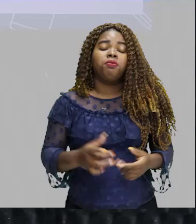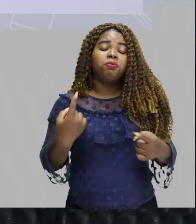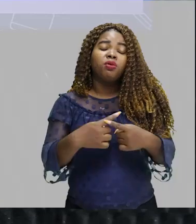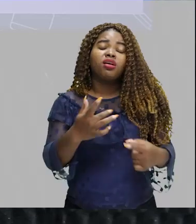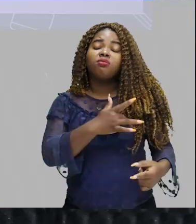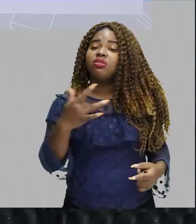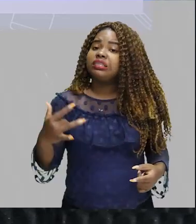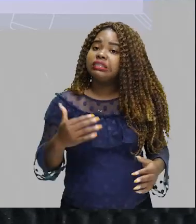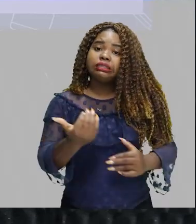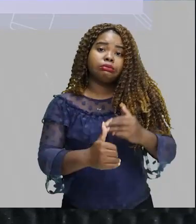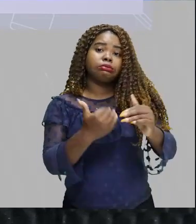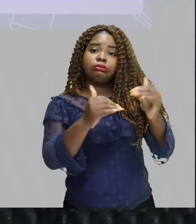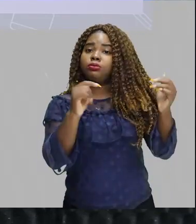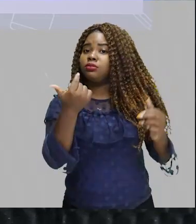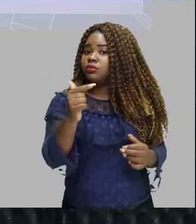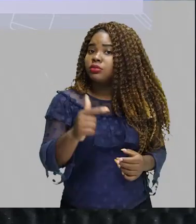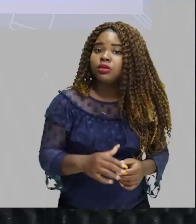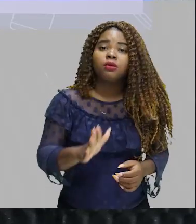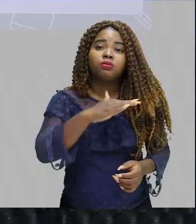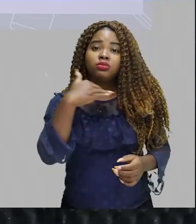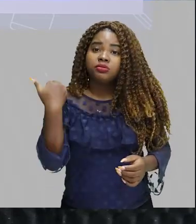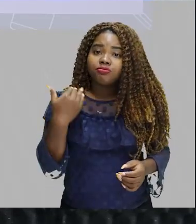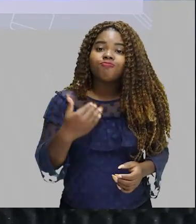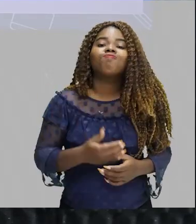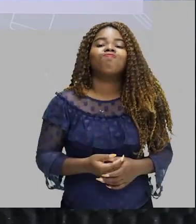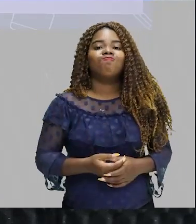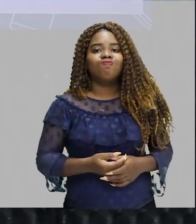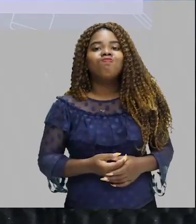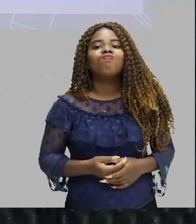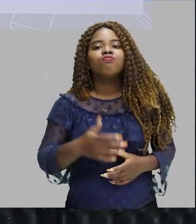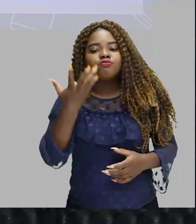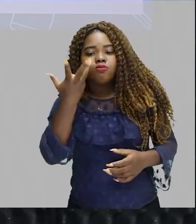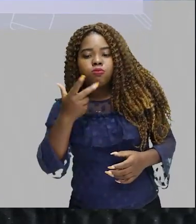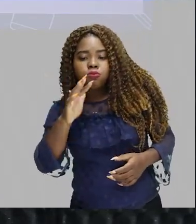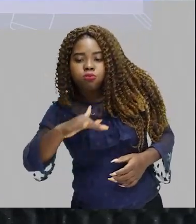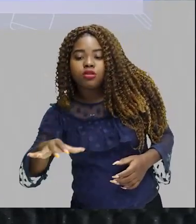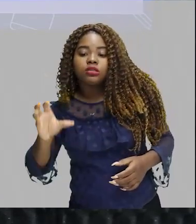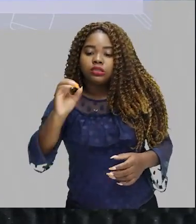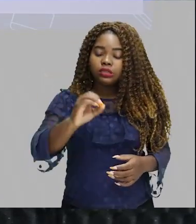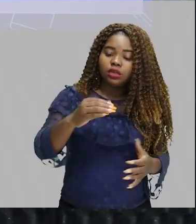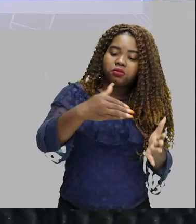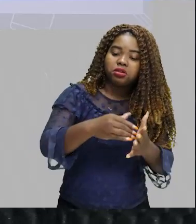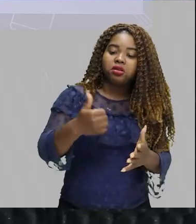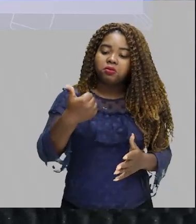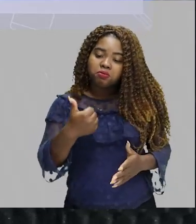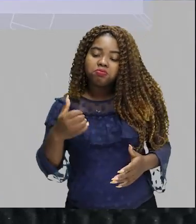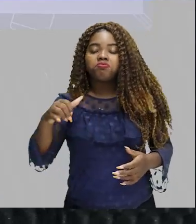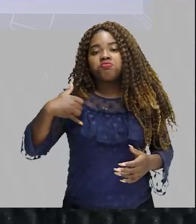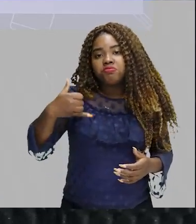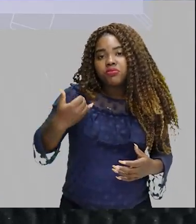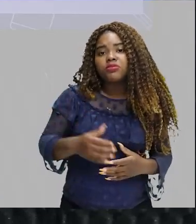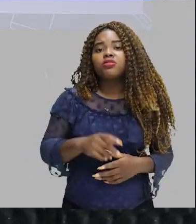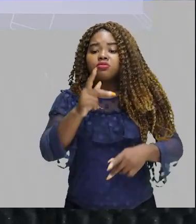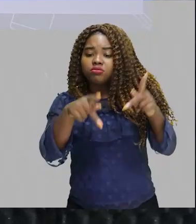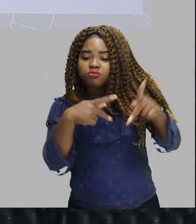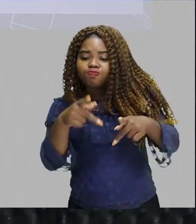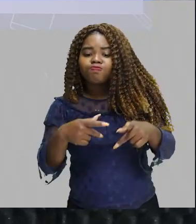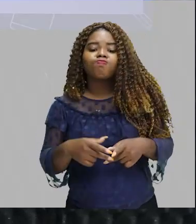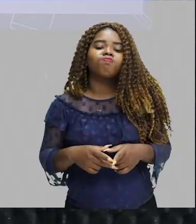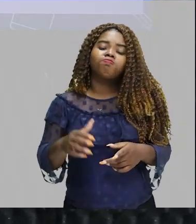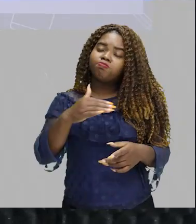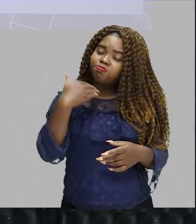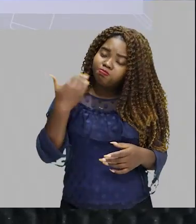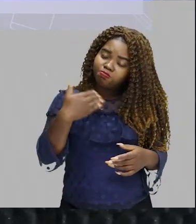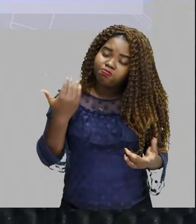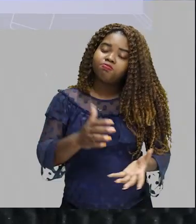tínhamos uma alta taxa de mortalidade infantil, ou seja, mortes entre 0 e 1 ano de idade. Então a população meio que se equivalia. Como eu te